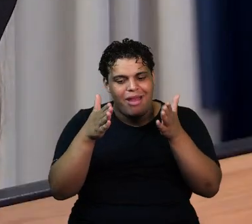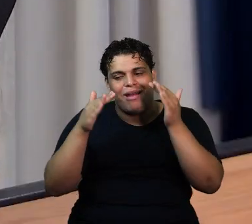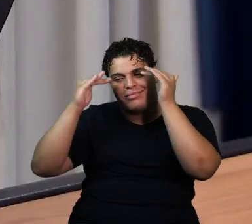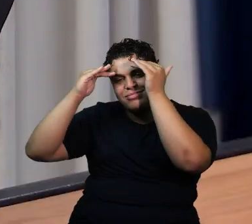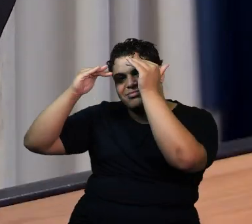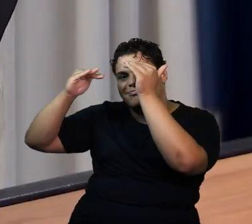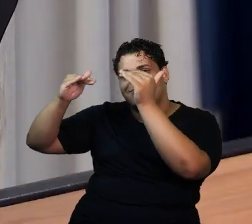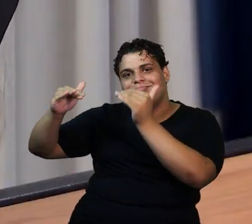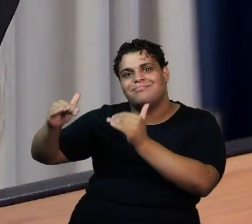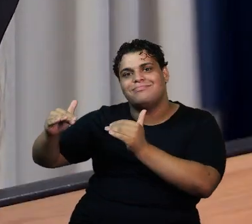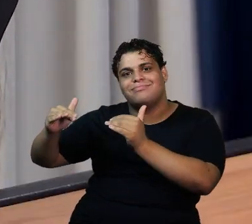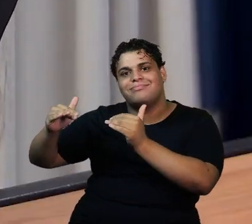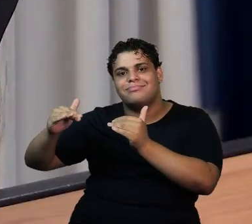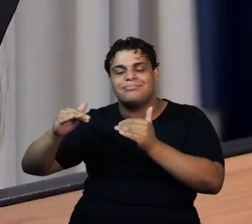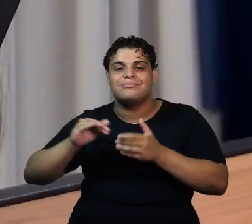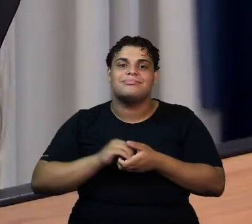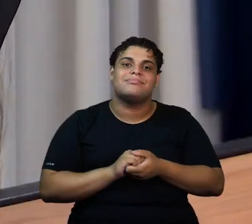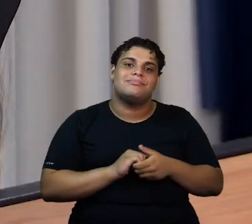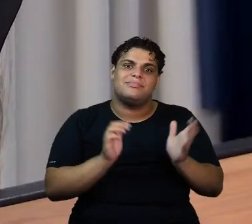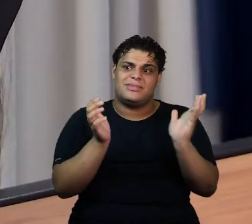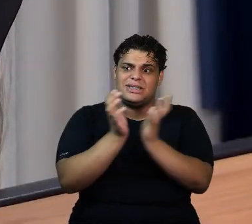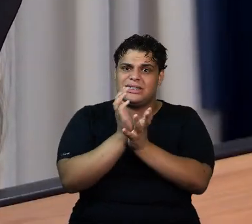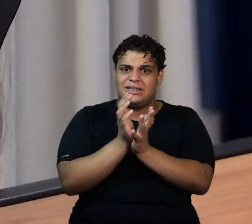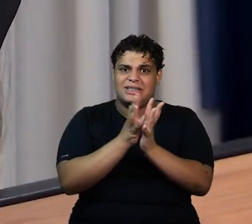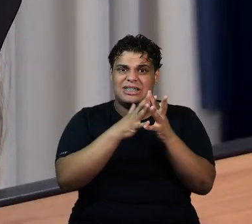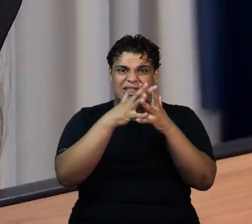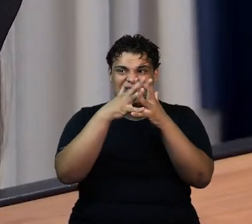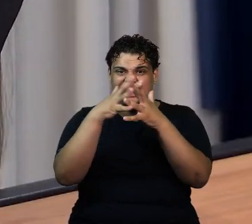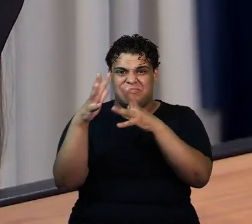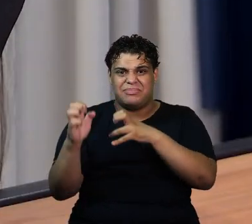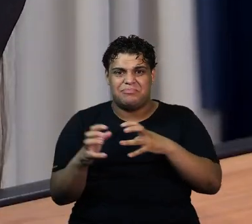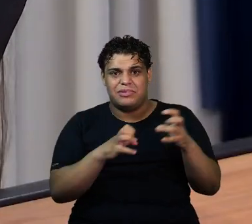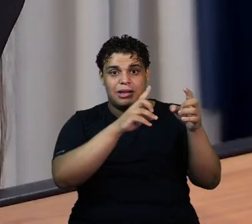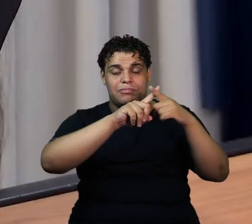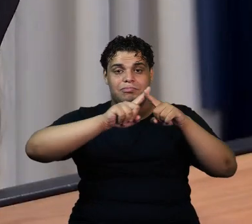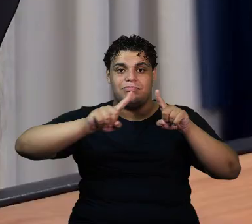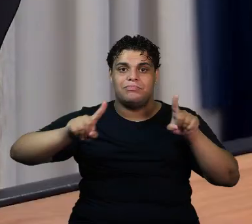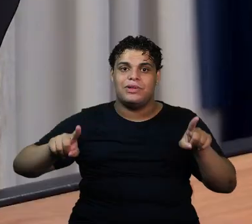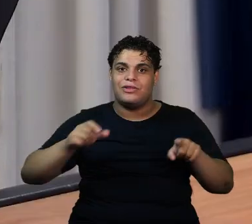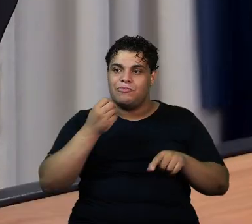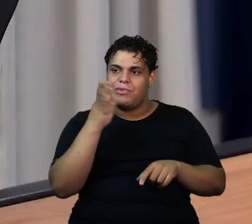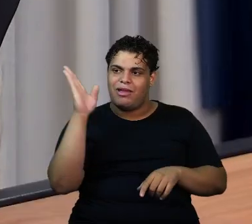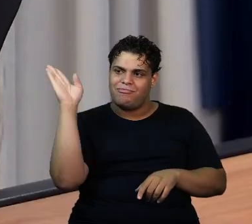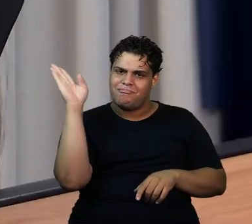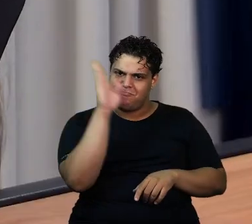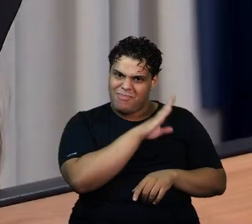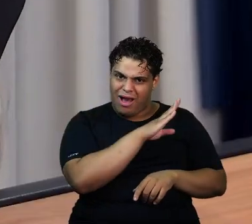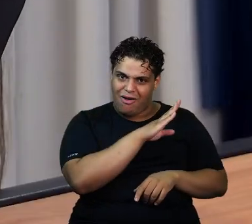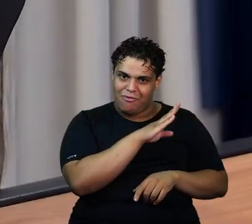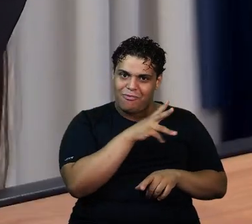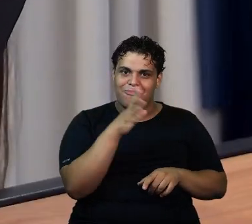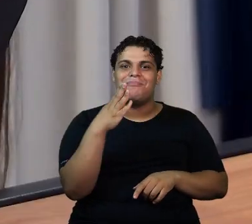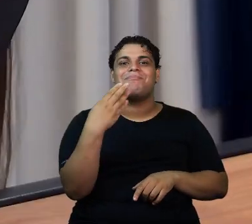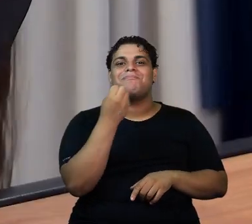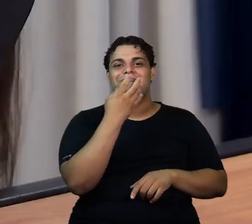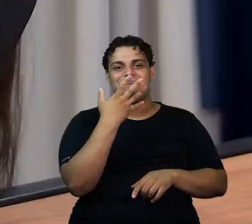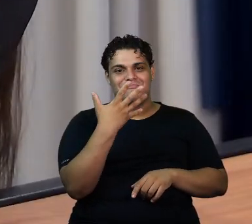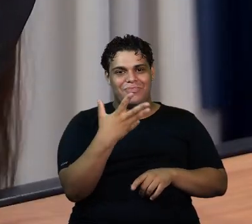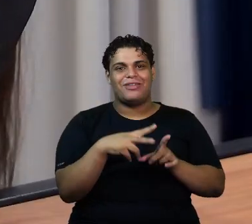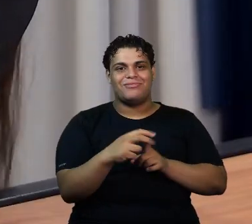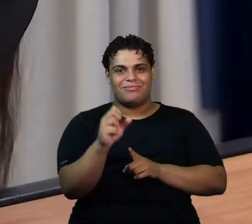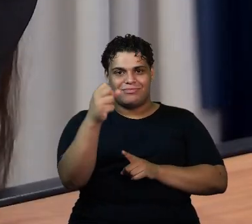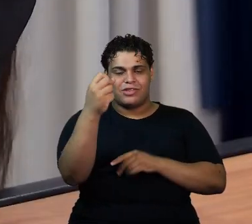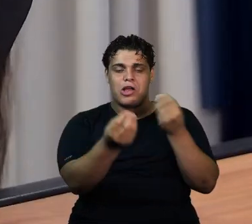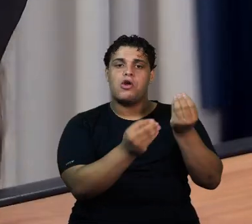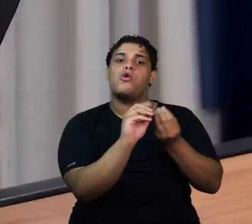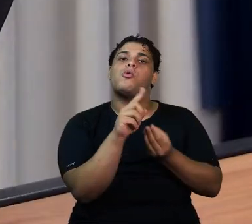né? Essa gangue faz uma bagunça, mas o bem sempre vence o mal, sabe? Então, e como é que nós vamos fazer o bem vencer?